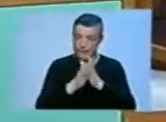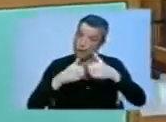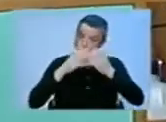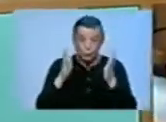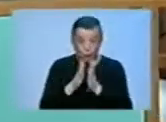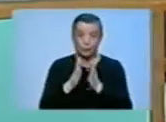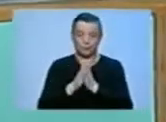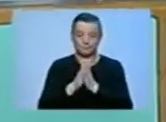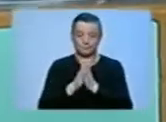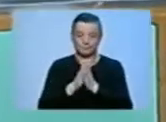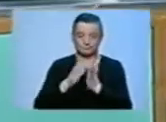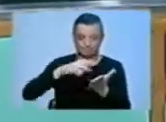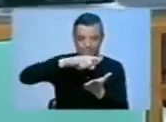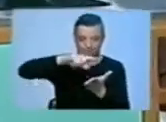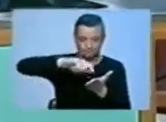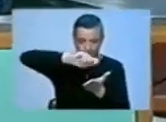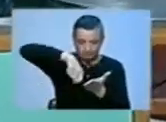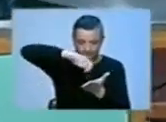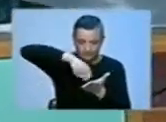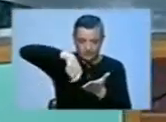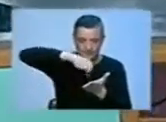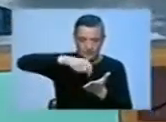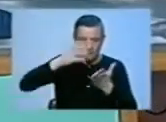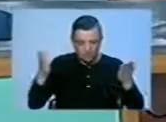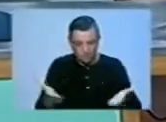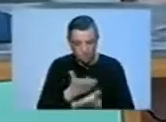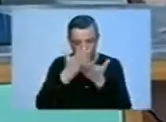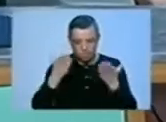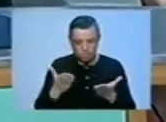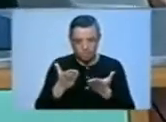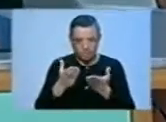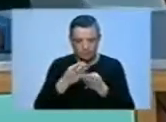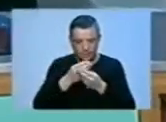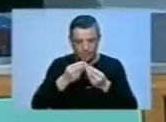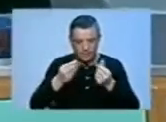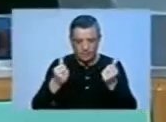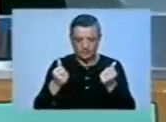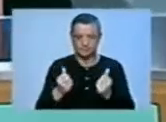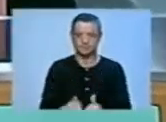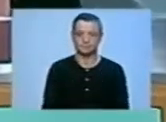e vamos debatê lo então ligeiramente para ficar mais mas